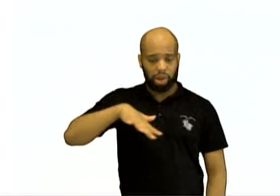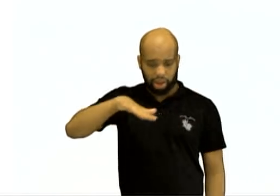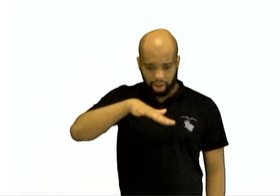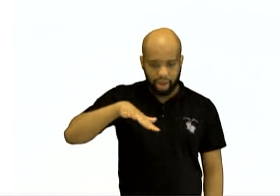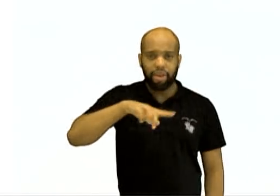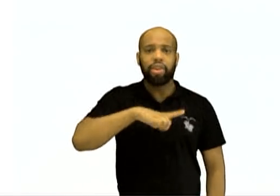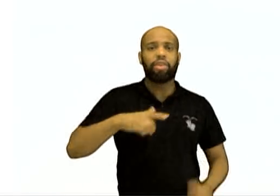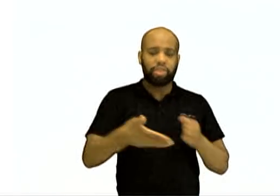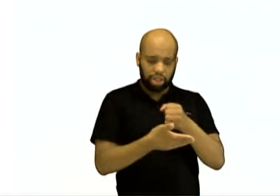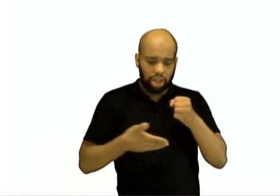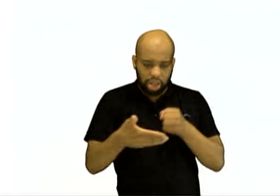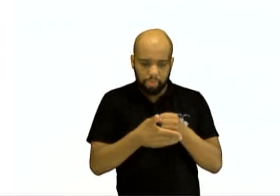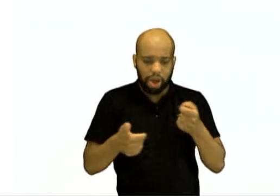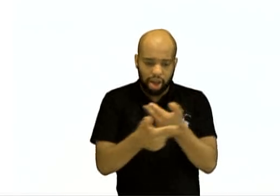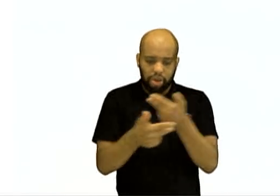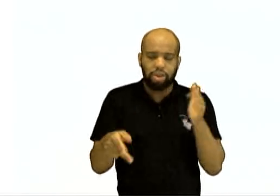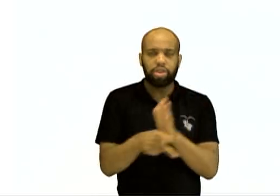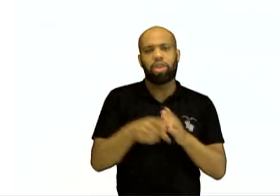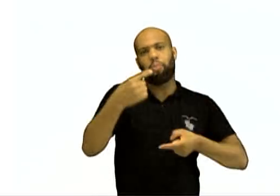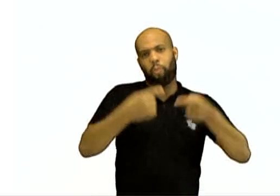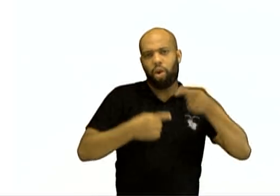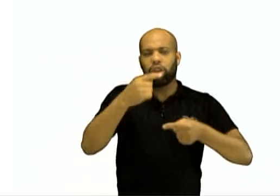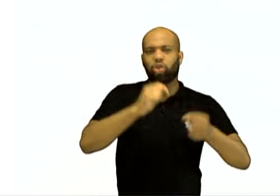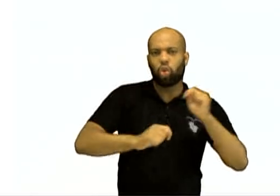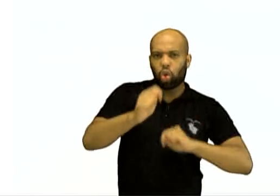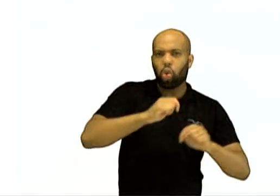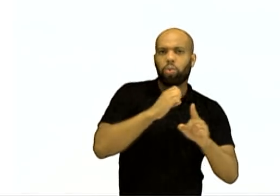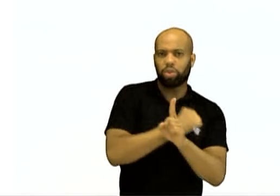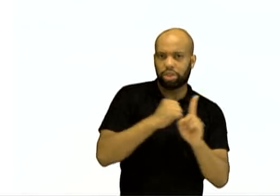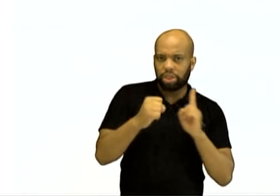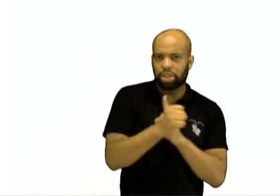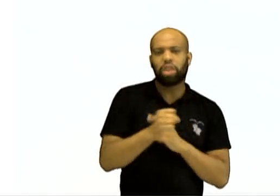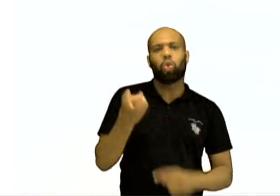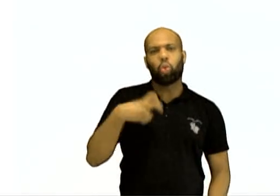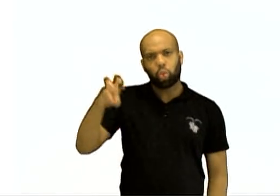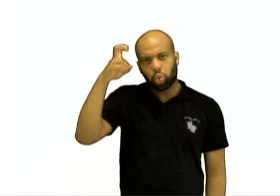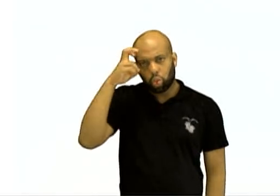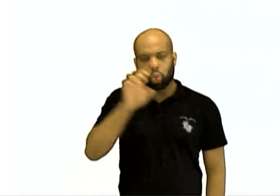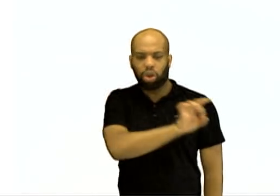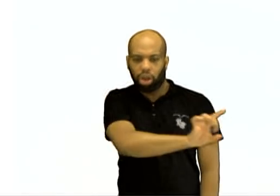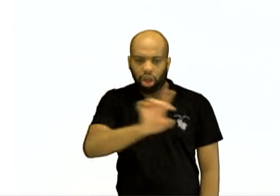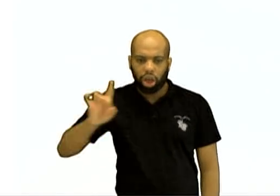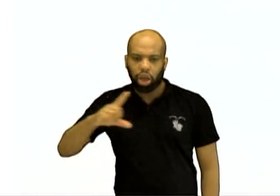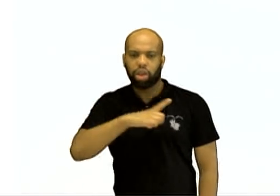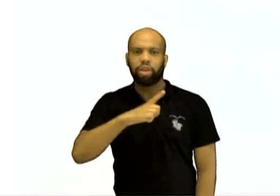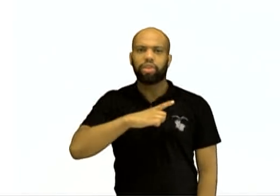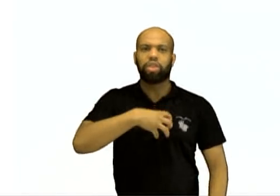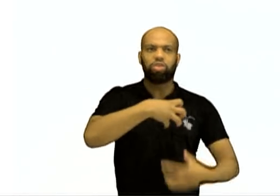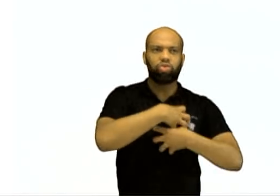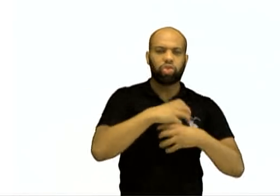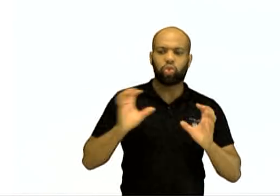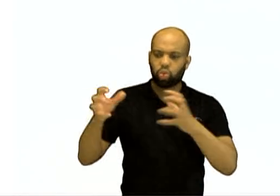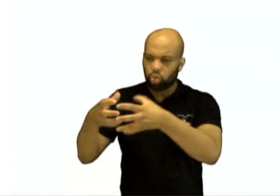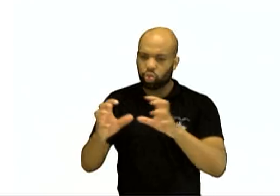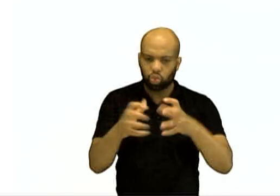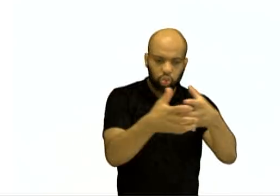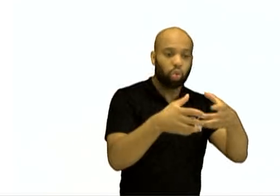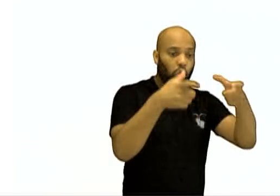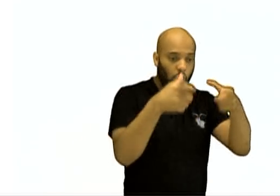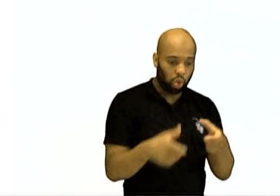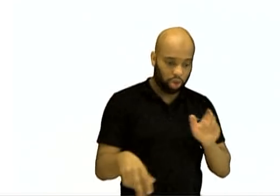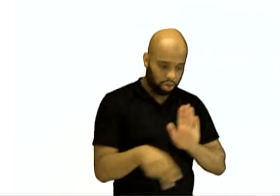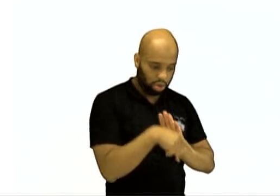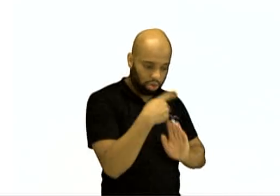Ela é baseada em fatores políticos, econômicos, sociais, culturais, para cada uma dessas escalas, seja